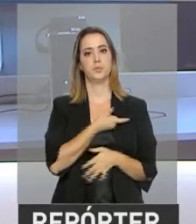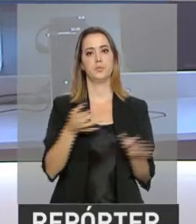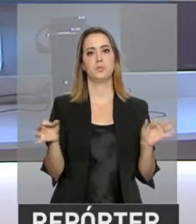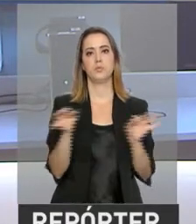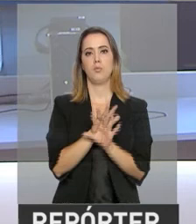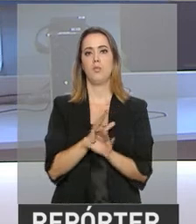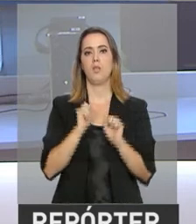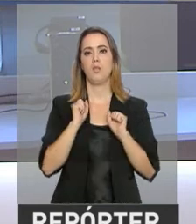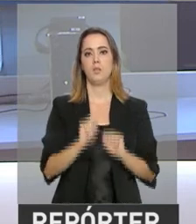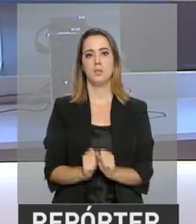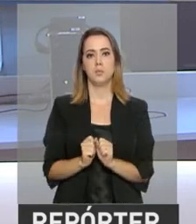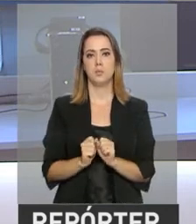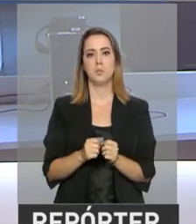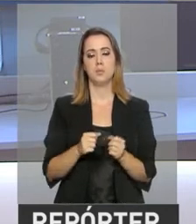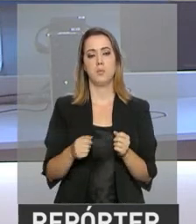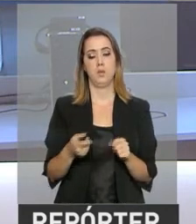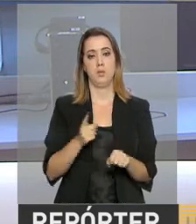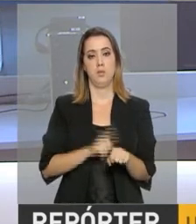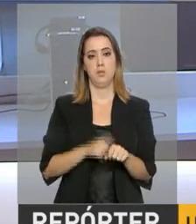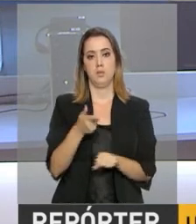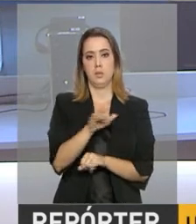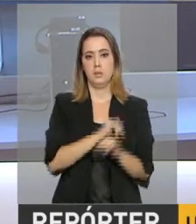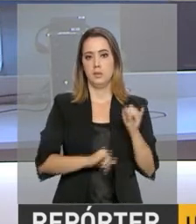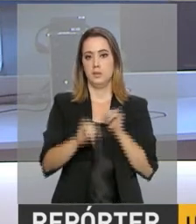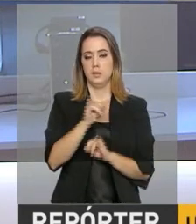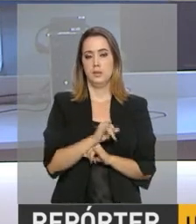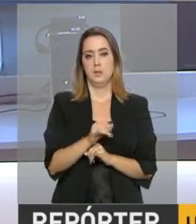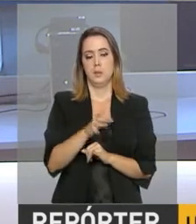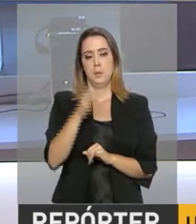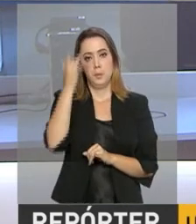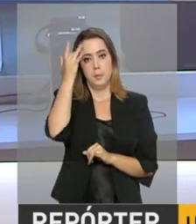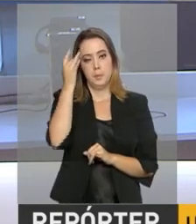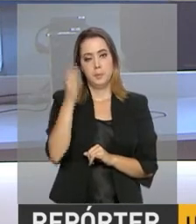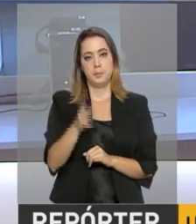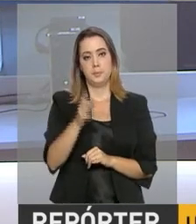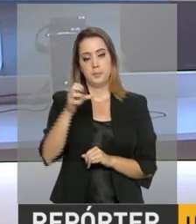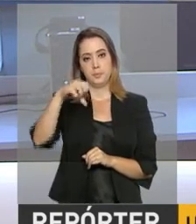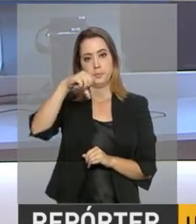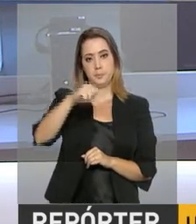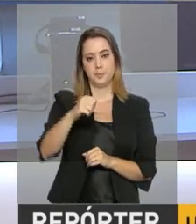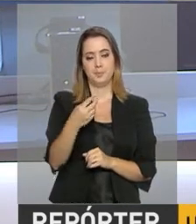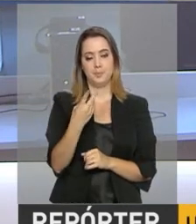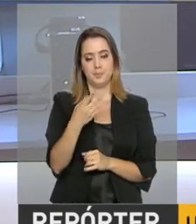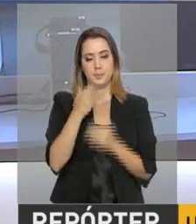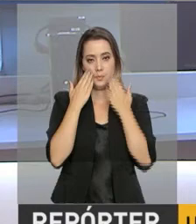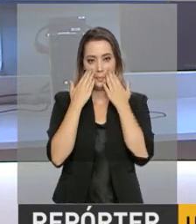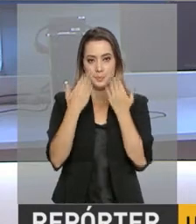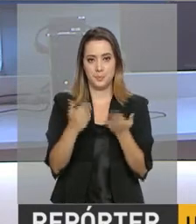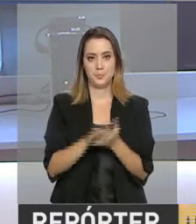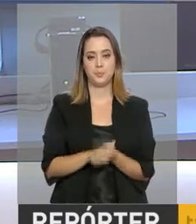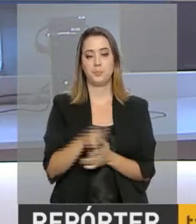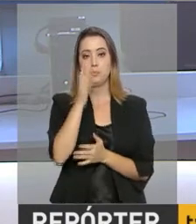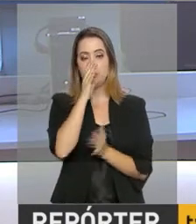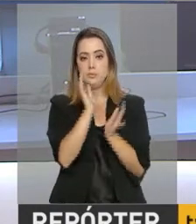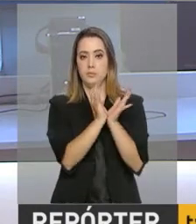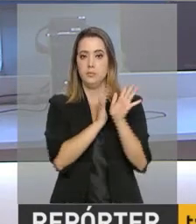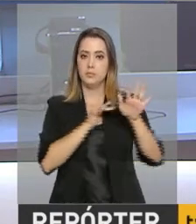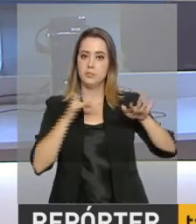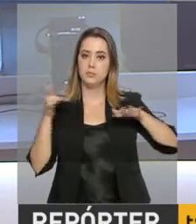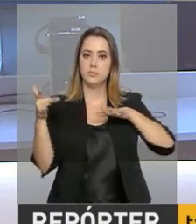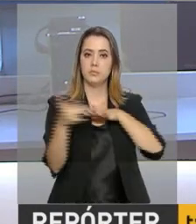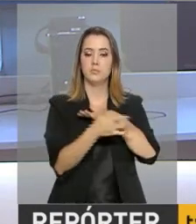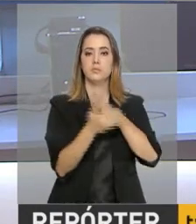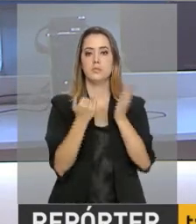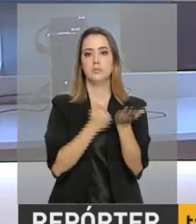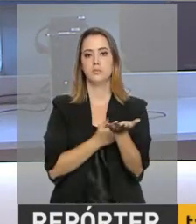aqui mas podemos voltar a qualquer momento com outras informações ou amanhã às 9 da manhã na primeira edição do dia acompanha as novidades também pelas nossas